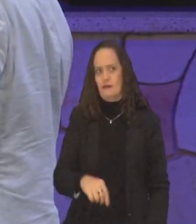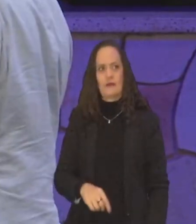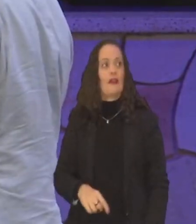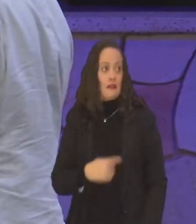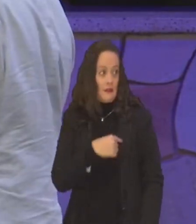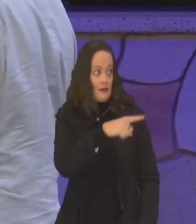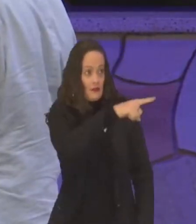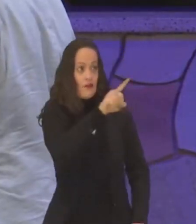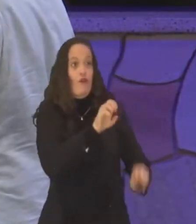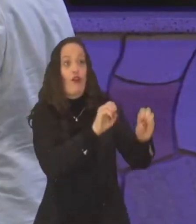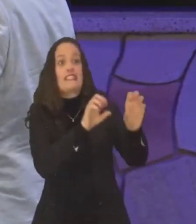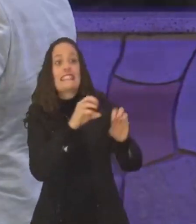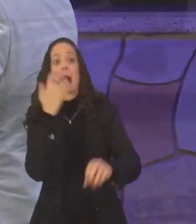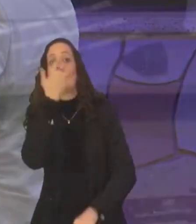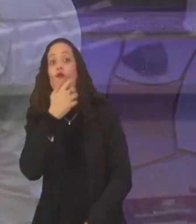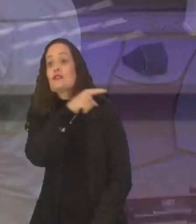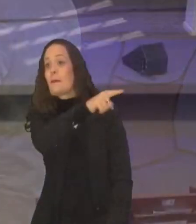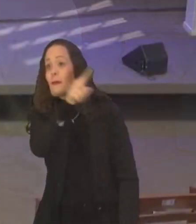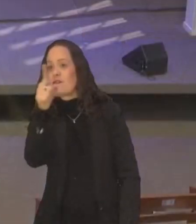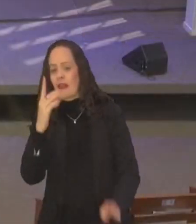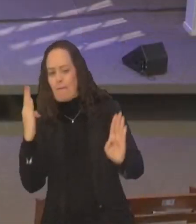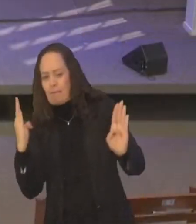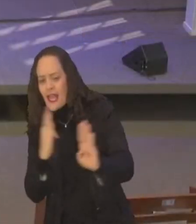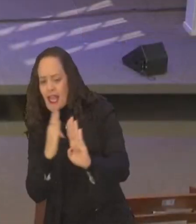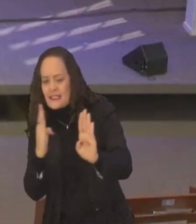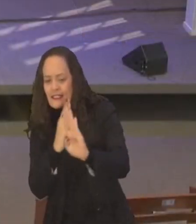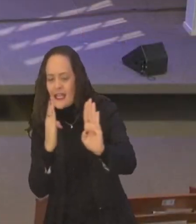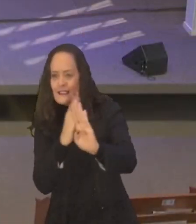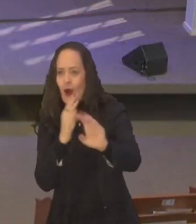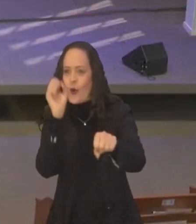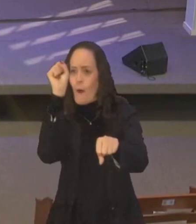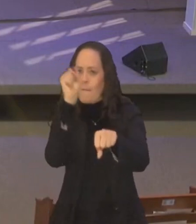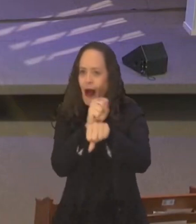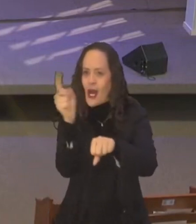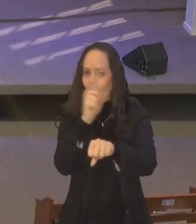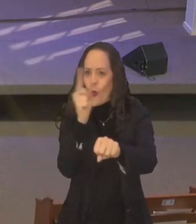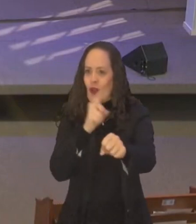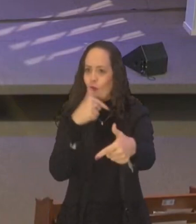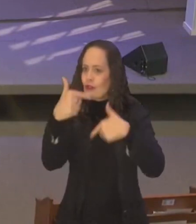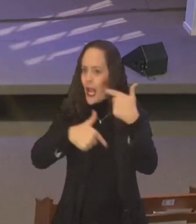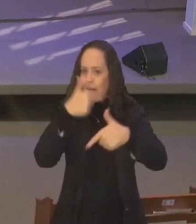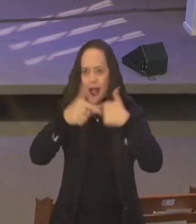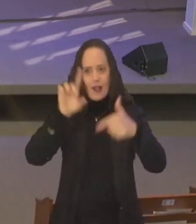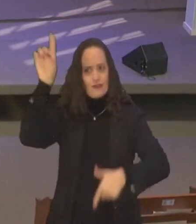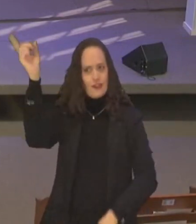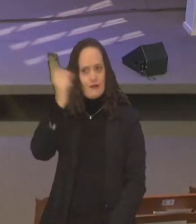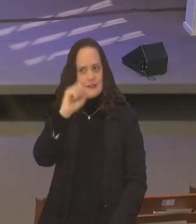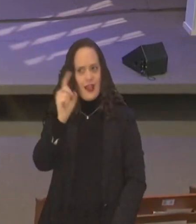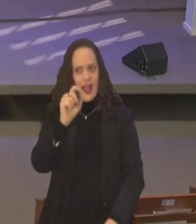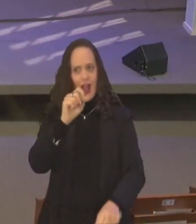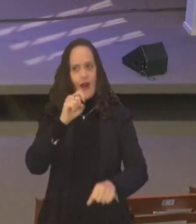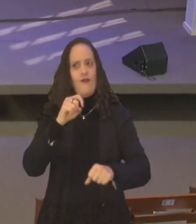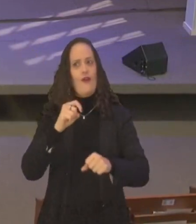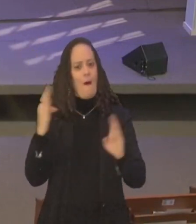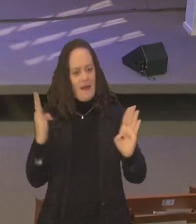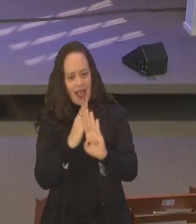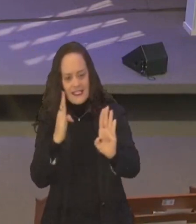ensinar esse hino aqui na igreja. A perseguição não parou a obra. O império não parou a